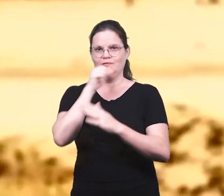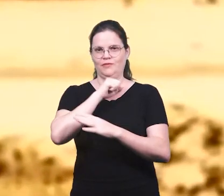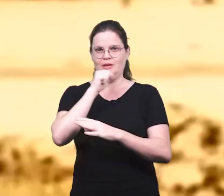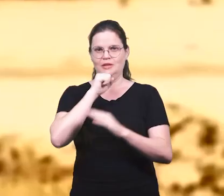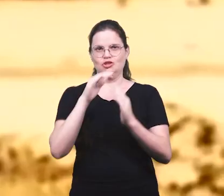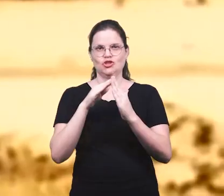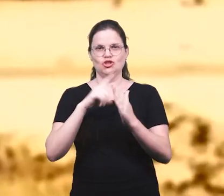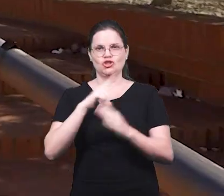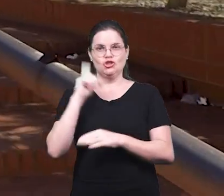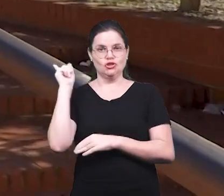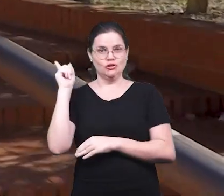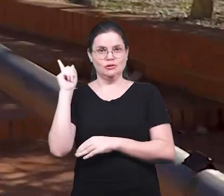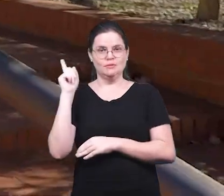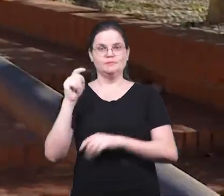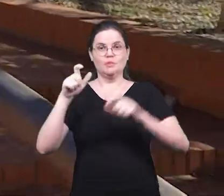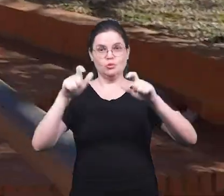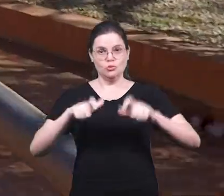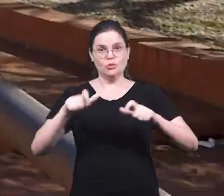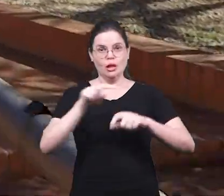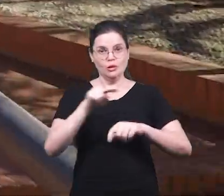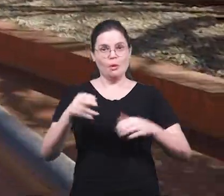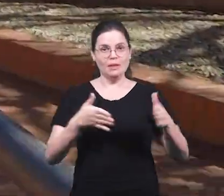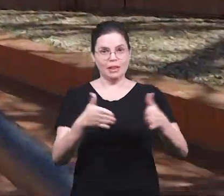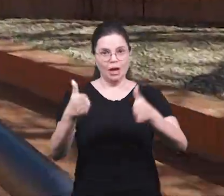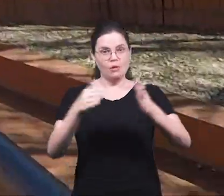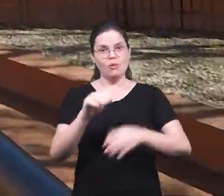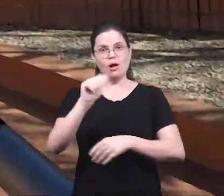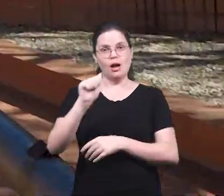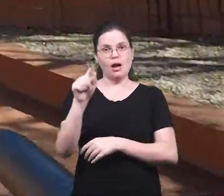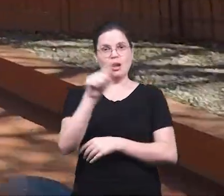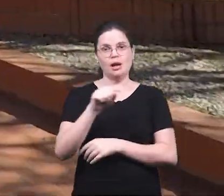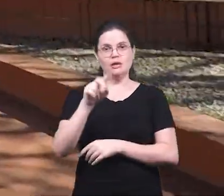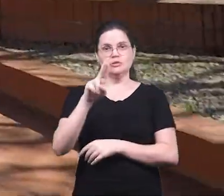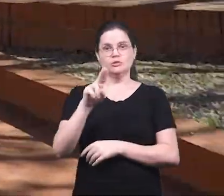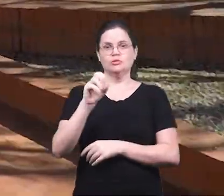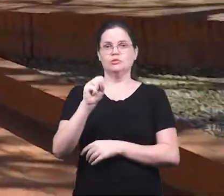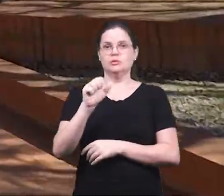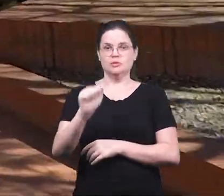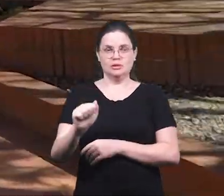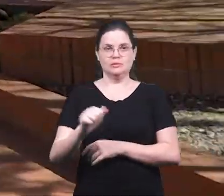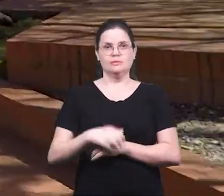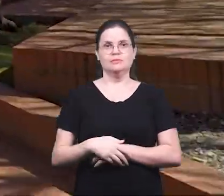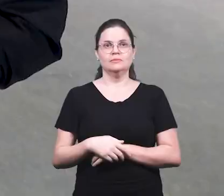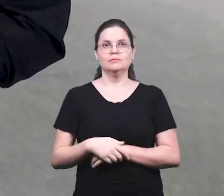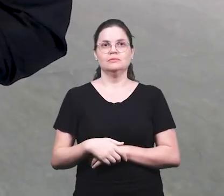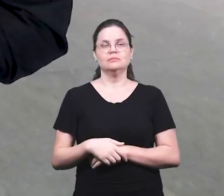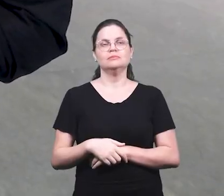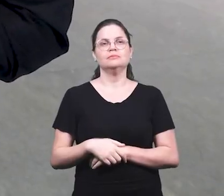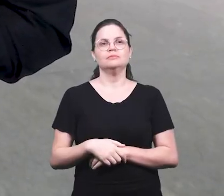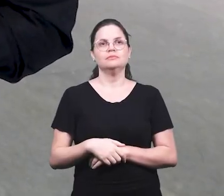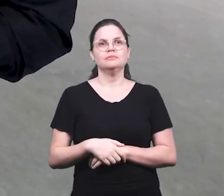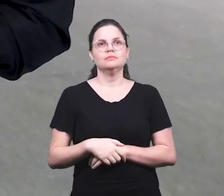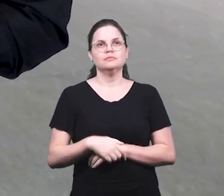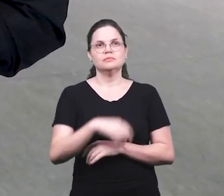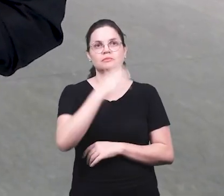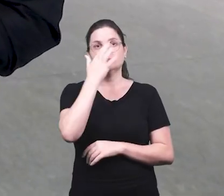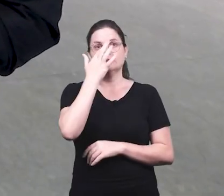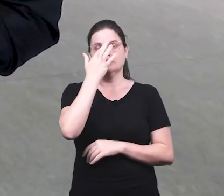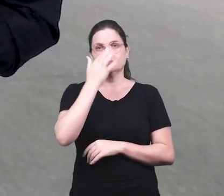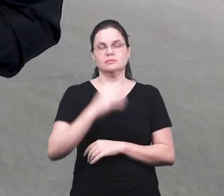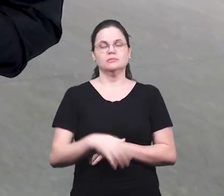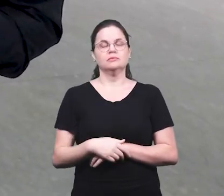antigamente, exatamente aqui na Rua Azusa, aqui em Los Angeles. E olha só,